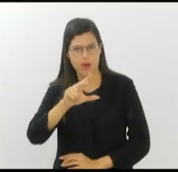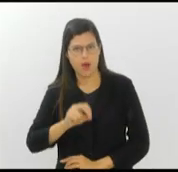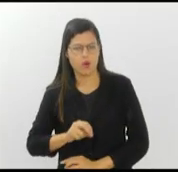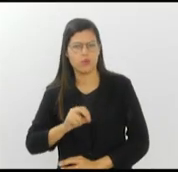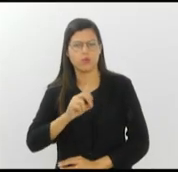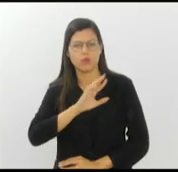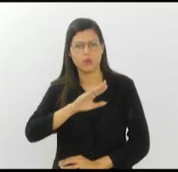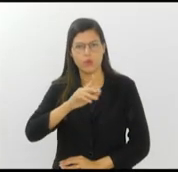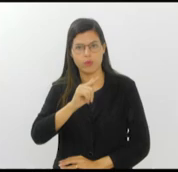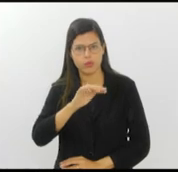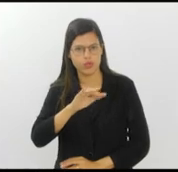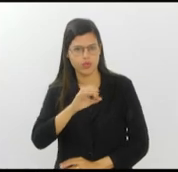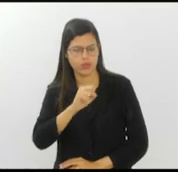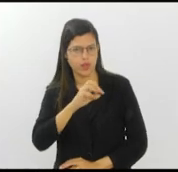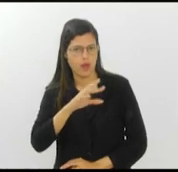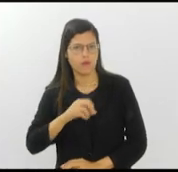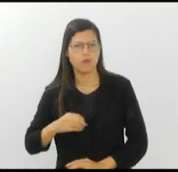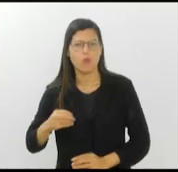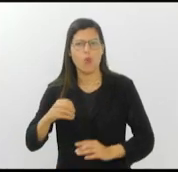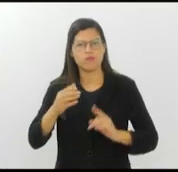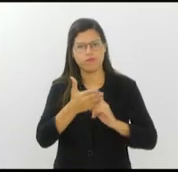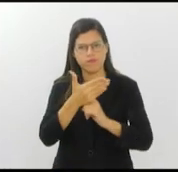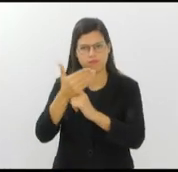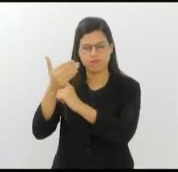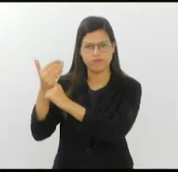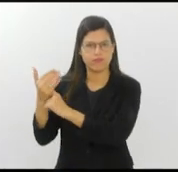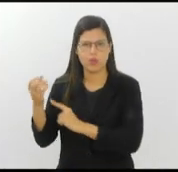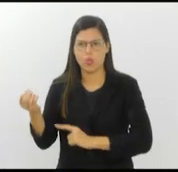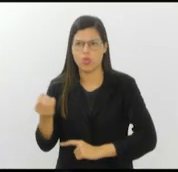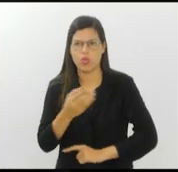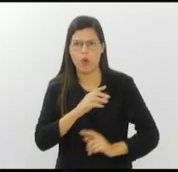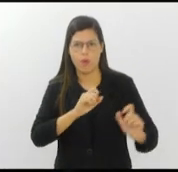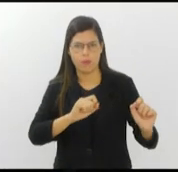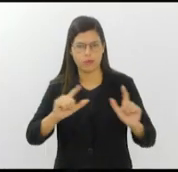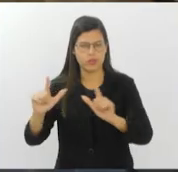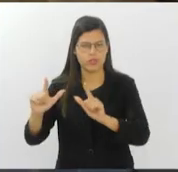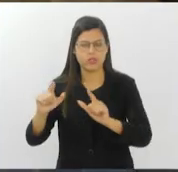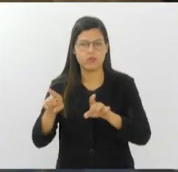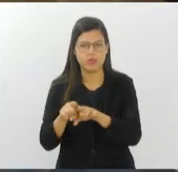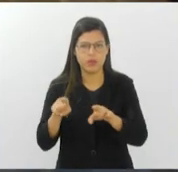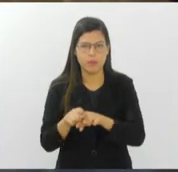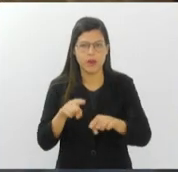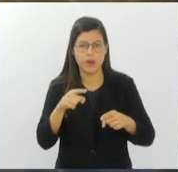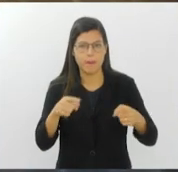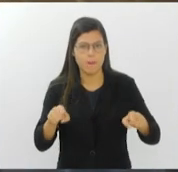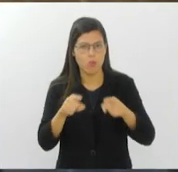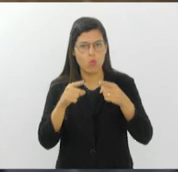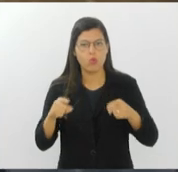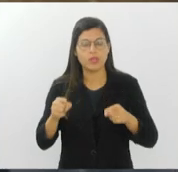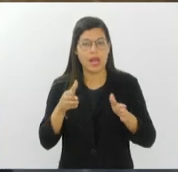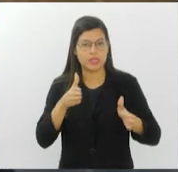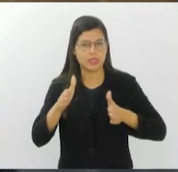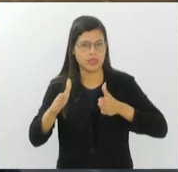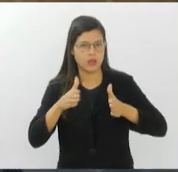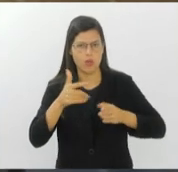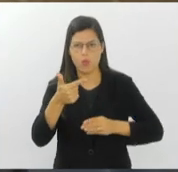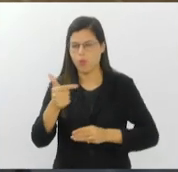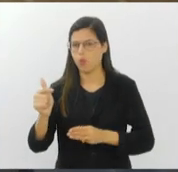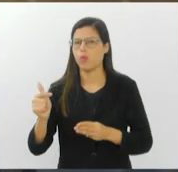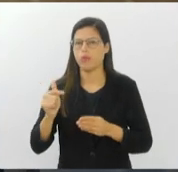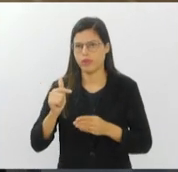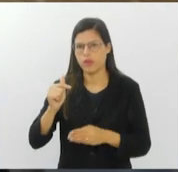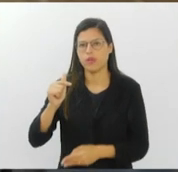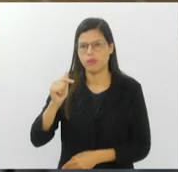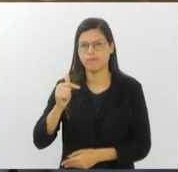são agora de última geração, com projeção a laser e novas caixas acústicas. A acessibilidade foi outro item priorizado, com